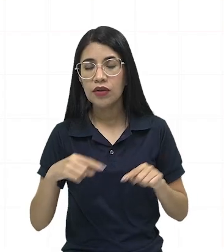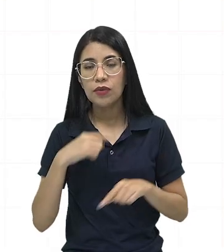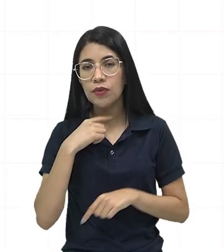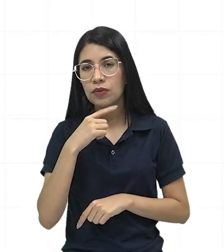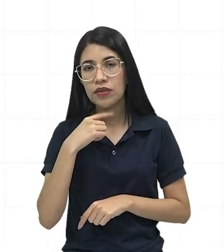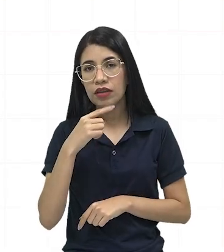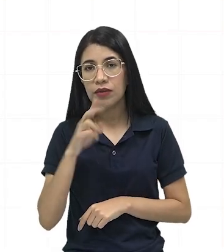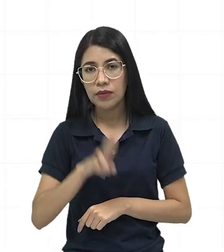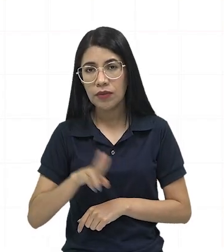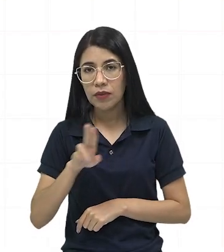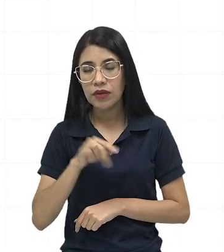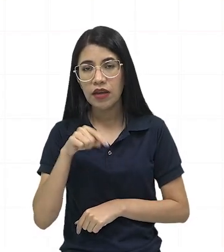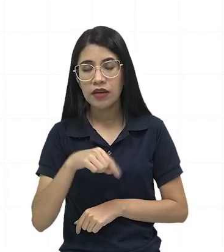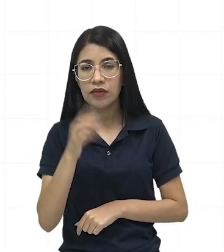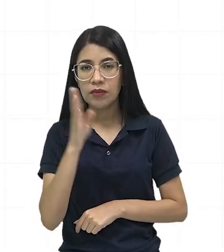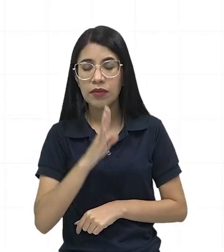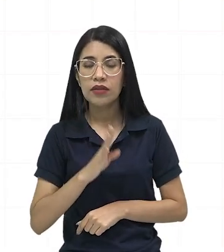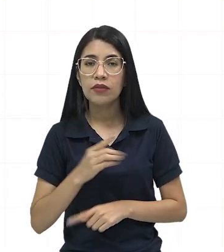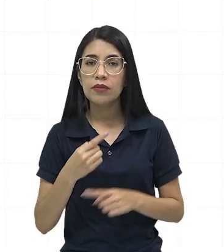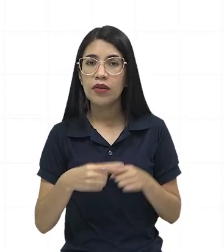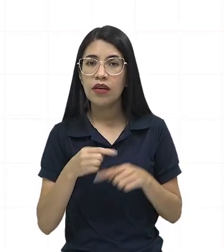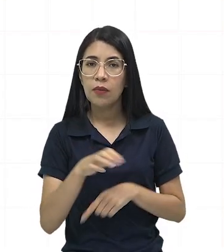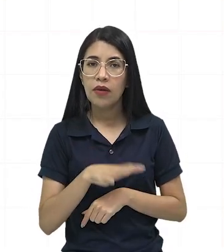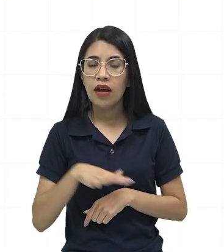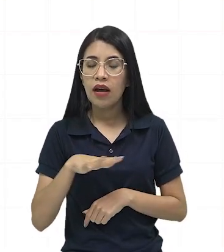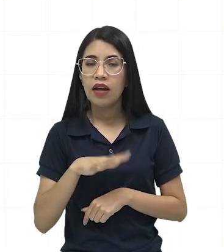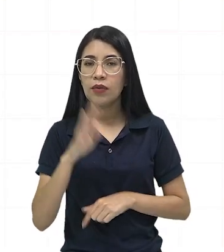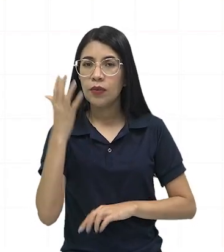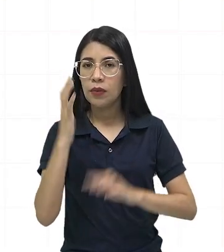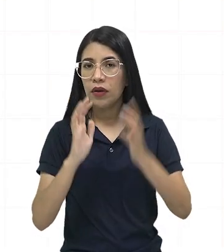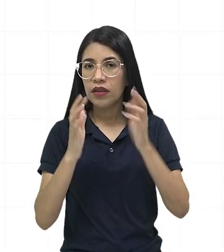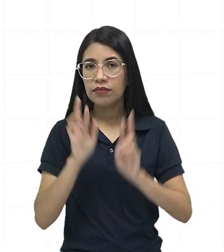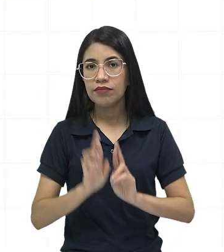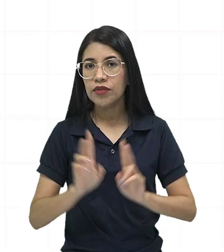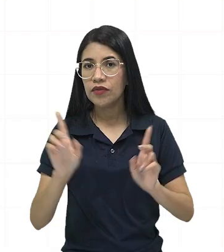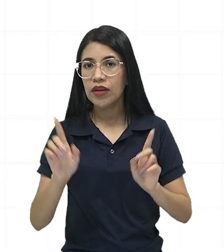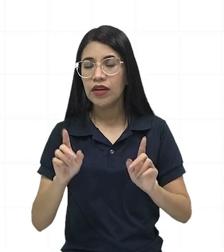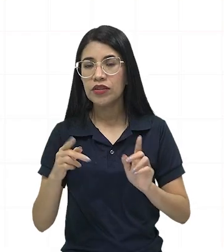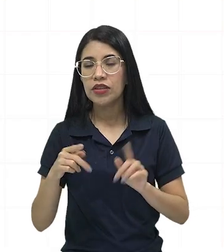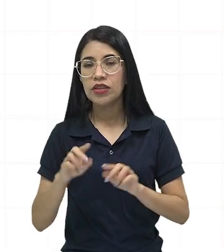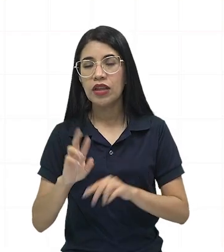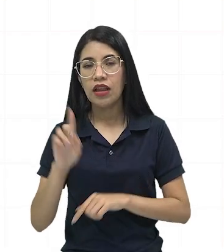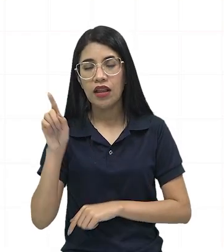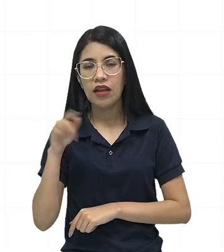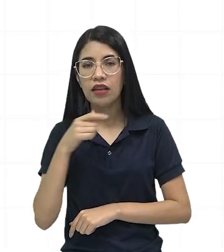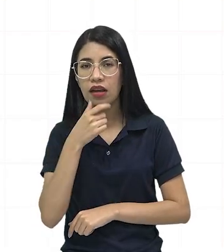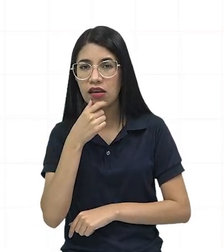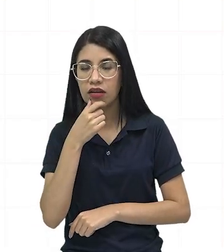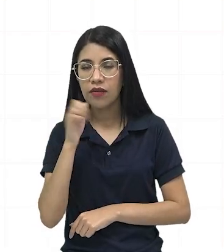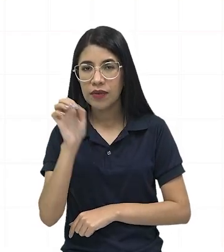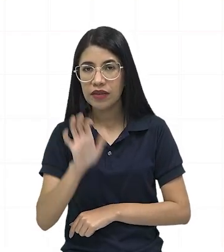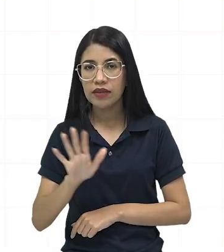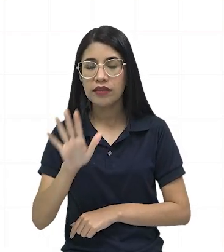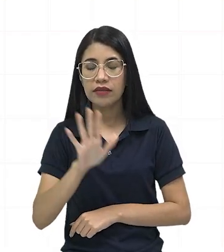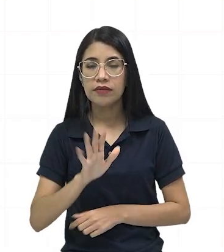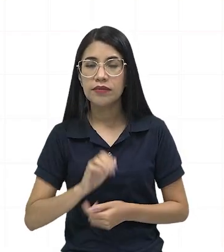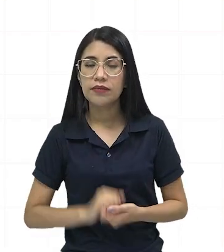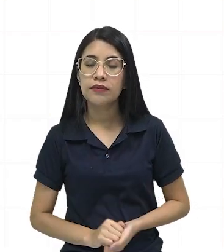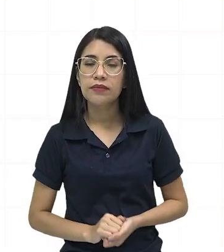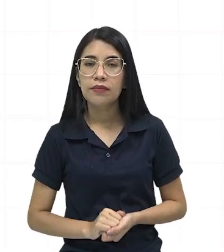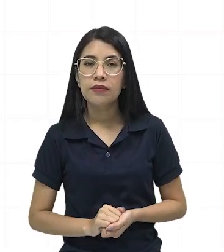conseguir utilizar no Brasil, né? Por ser um território com um clima bem diferente do que a gente encontra na Europa, tá